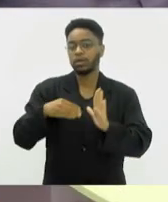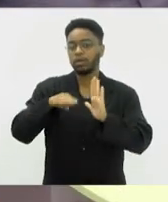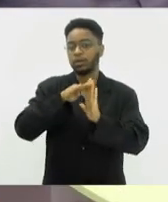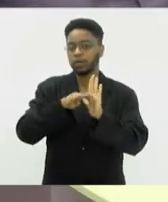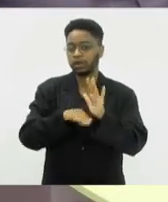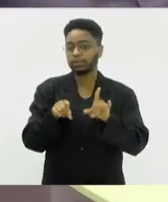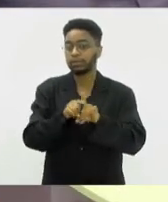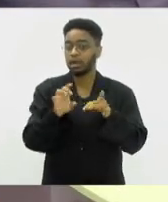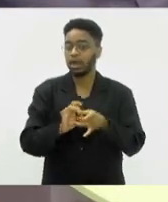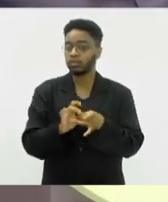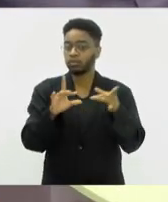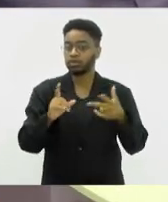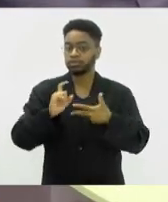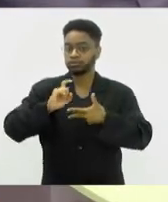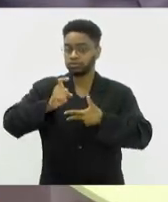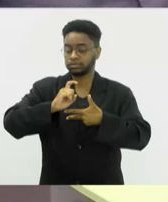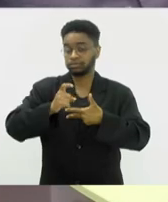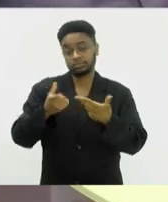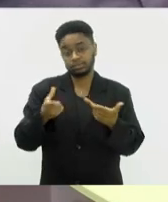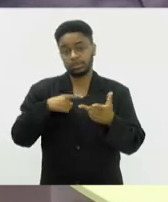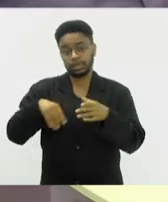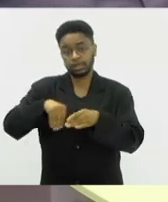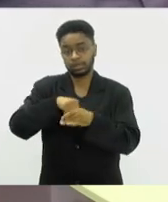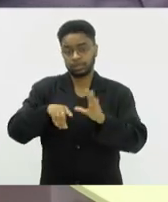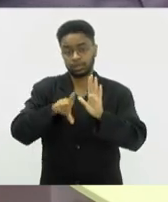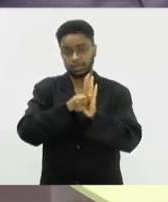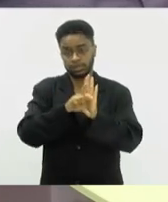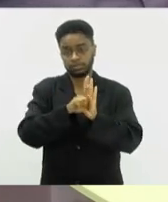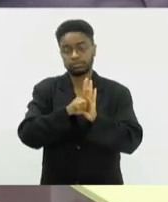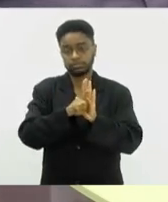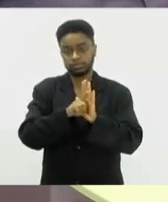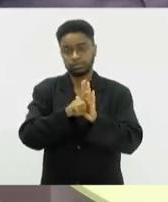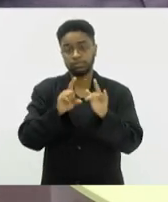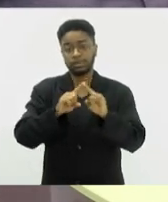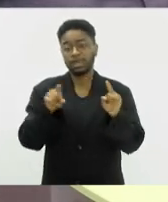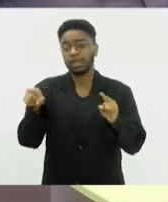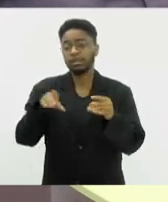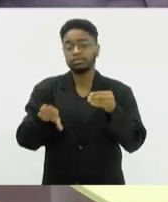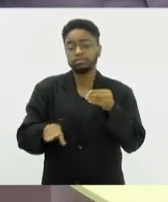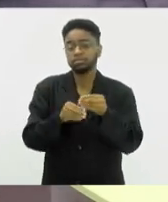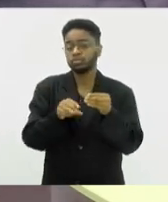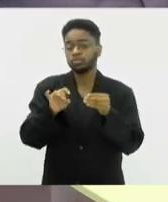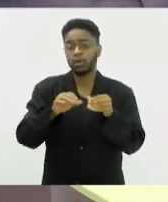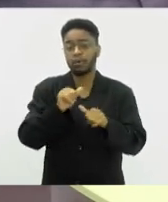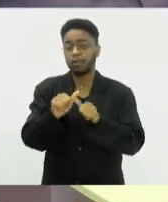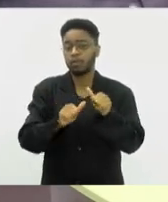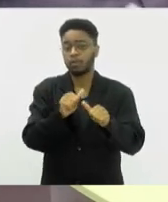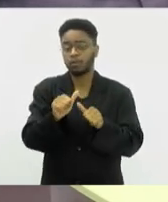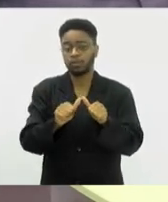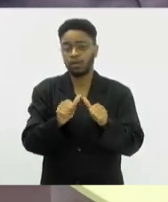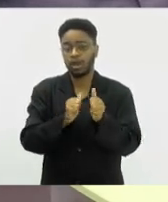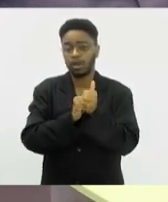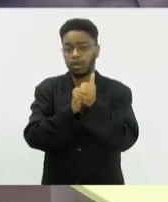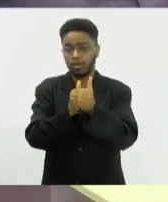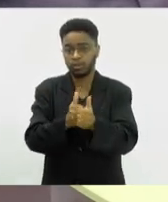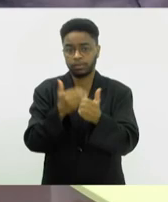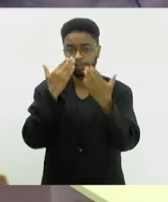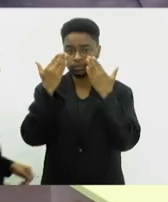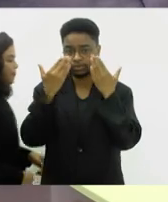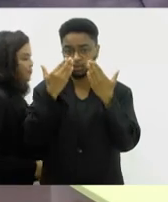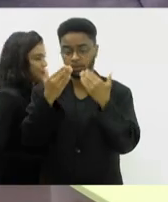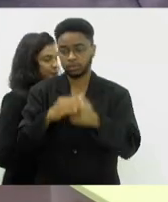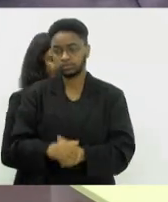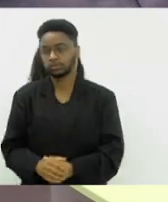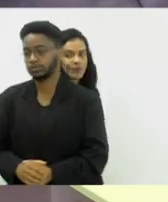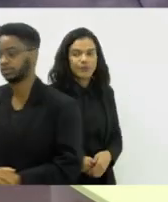e autoriza o executivo e tal. Isso está na lei. Sim, querido. Que ele modifica. Ele apenas acrescenta. Sim. Um acompanhamento psicológico,